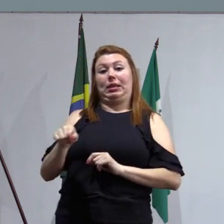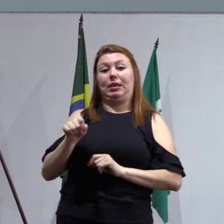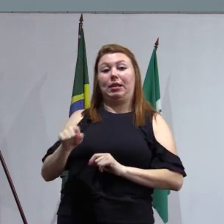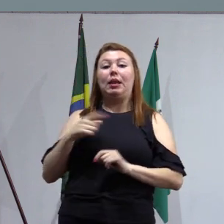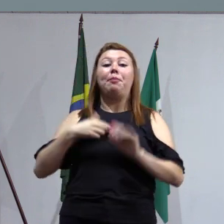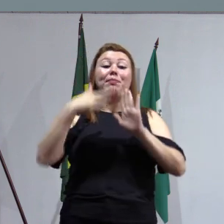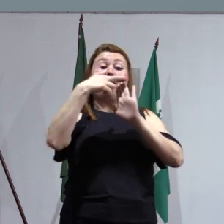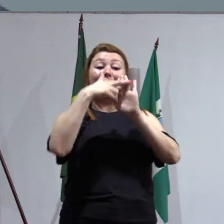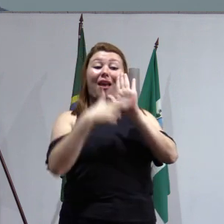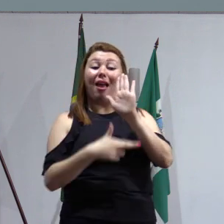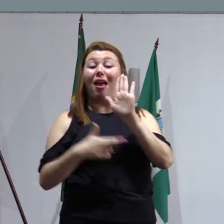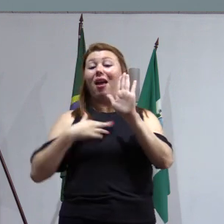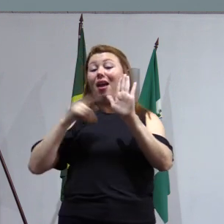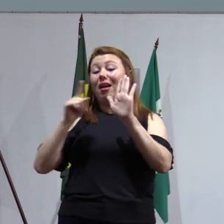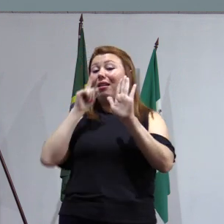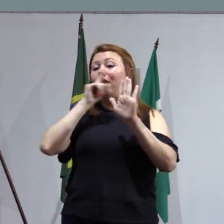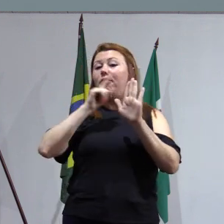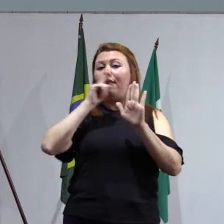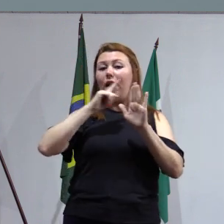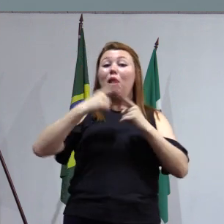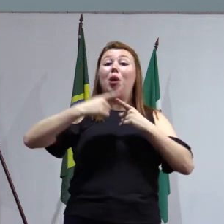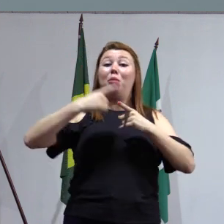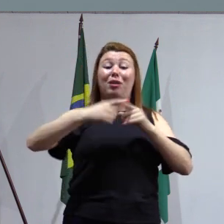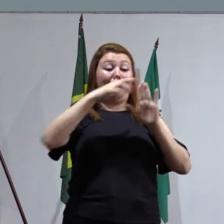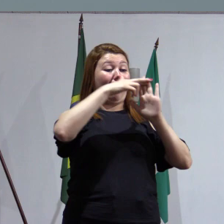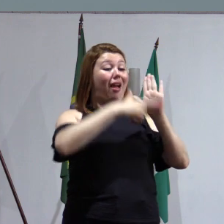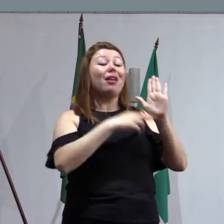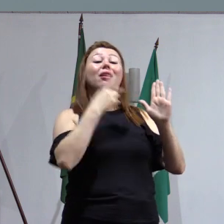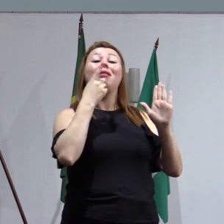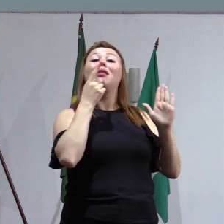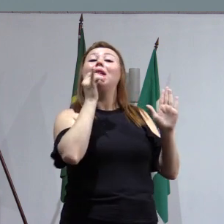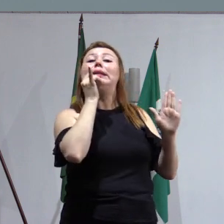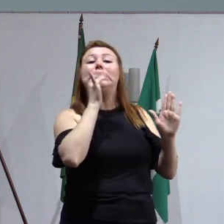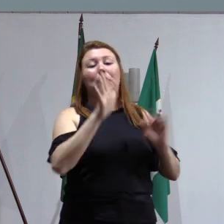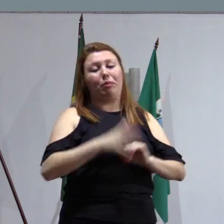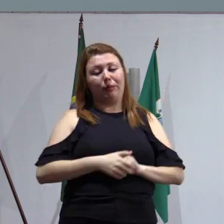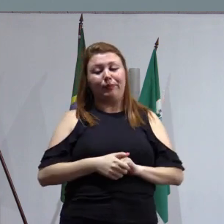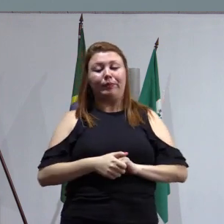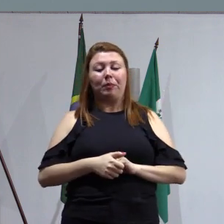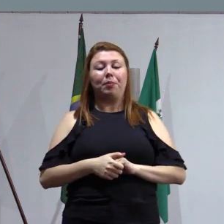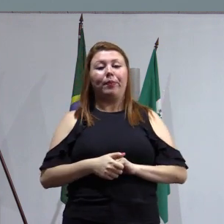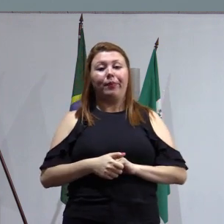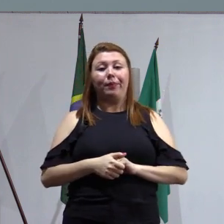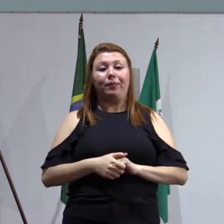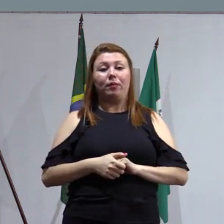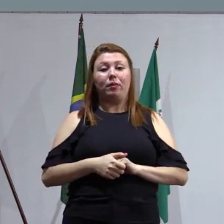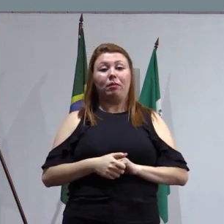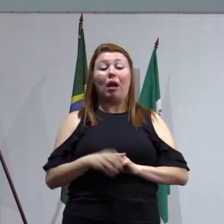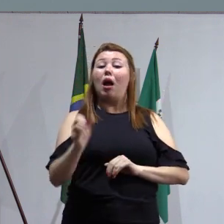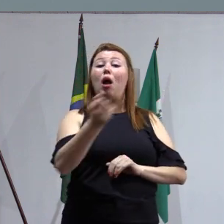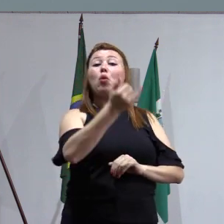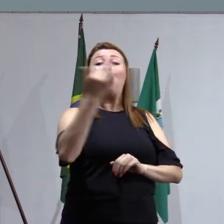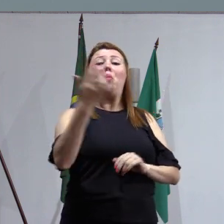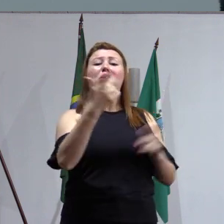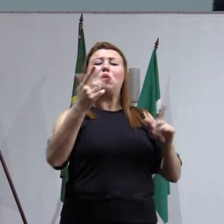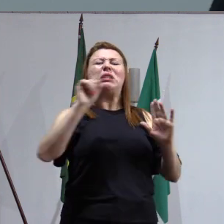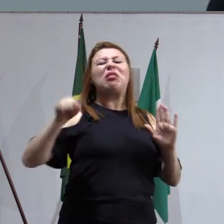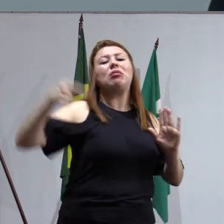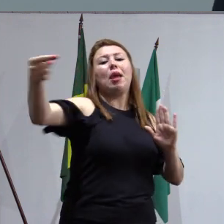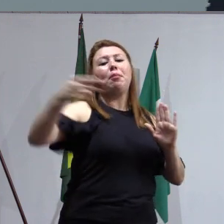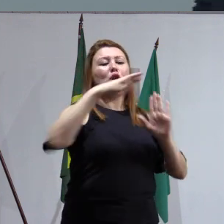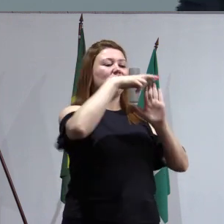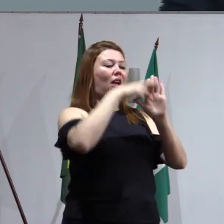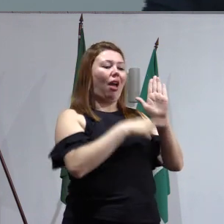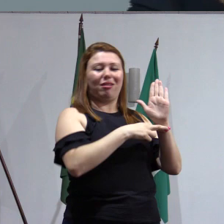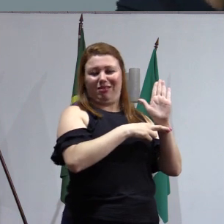regulamentatórias que você vê dentro do projeto, que dizem, por exemplo, que muitas coisas vão ser regulamentadas posteriormente pelo